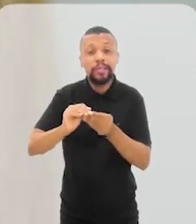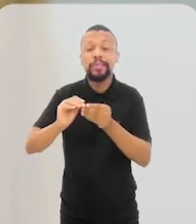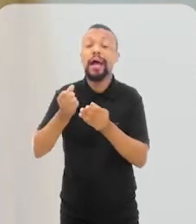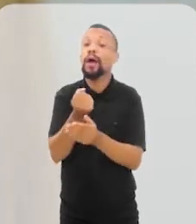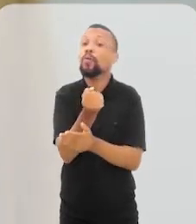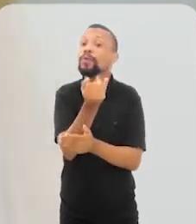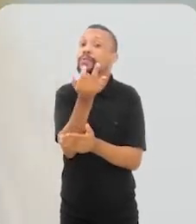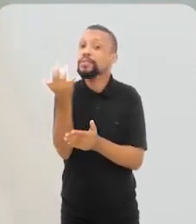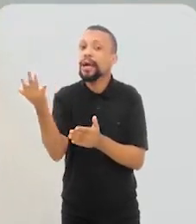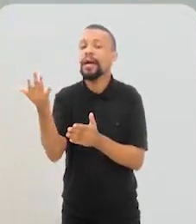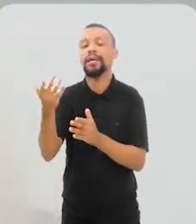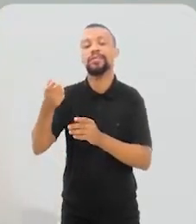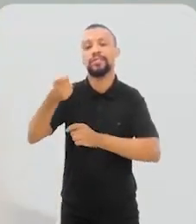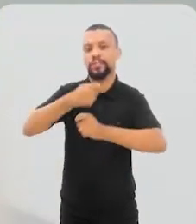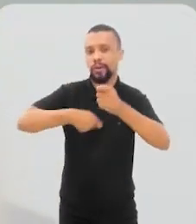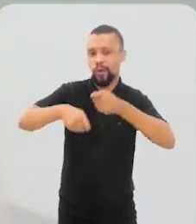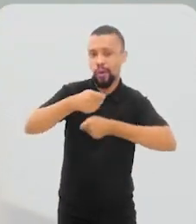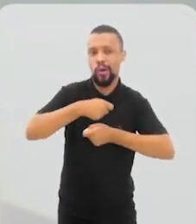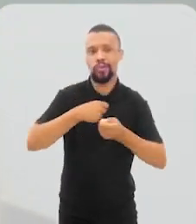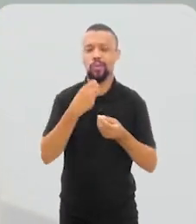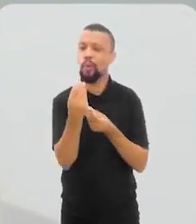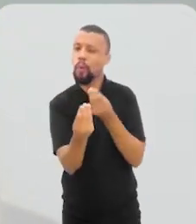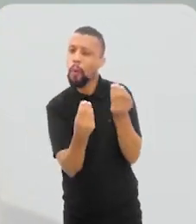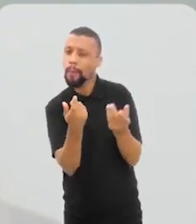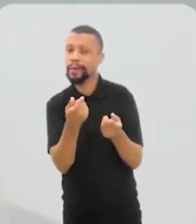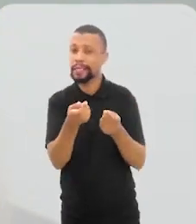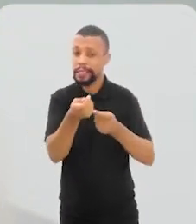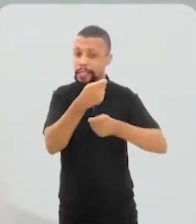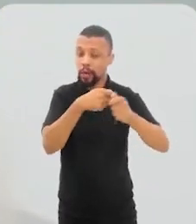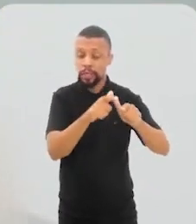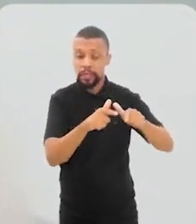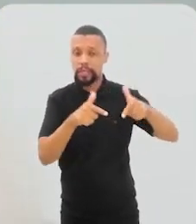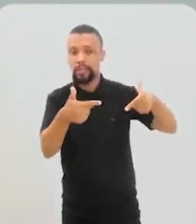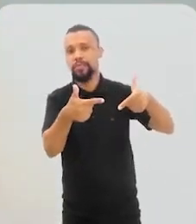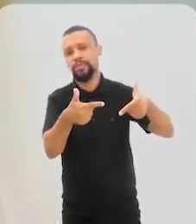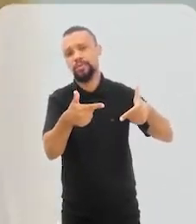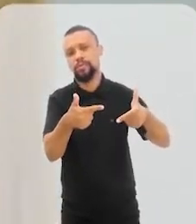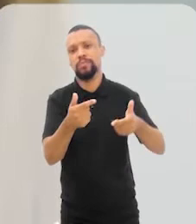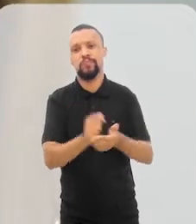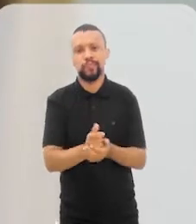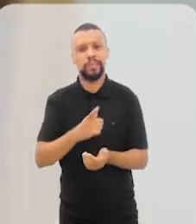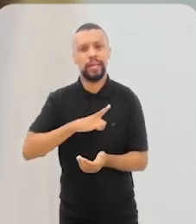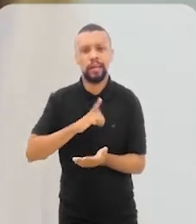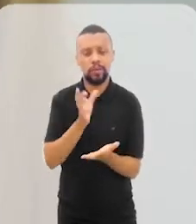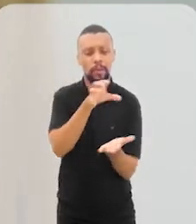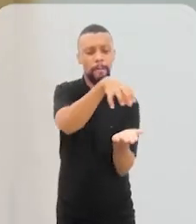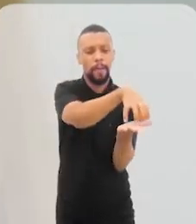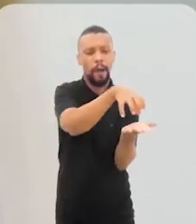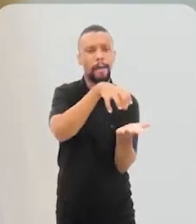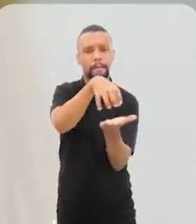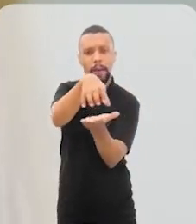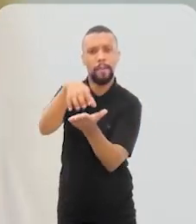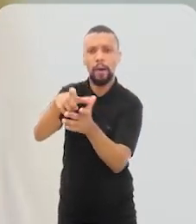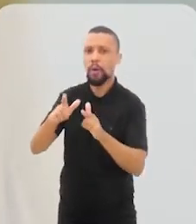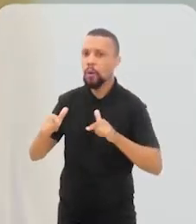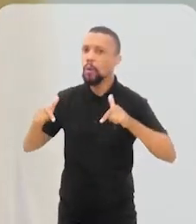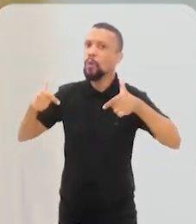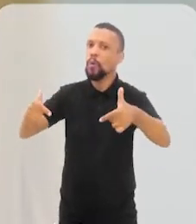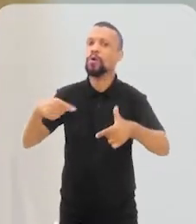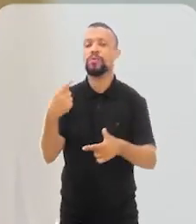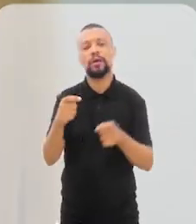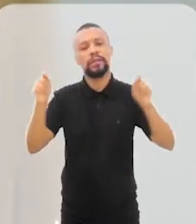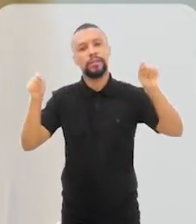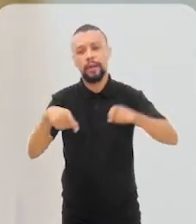quantidade de negócios, da maturidade desses negócios e dessas iniciativas, dos seus setores e territórios de atuação, a gente